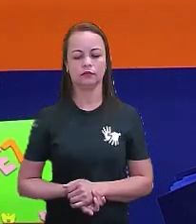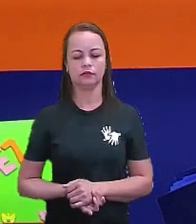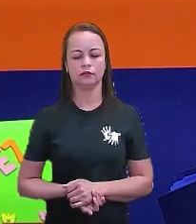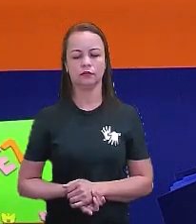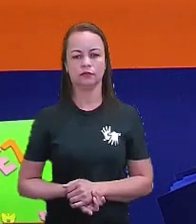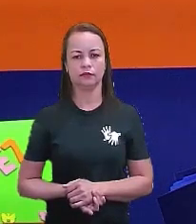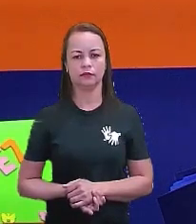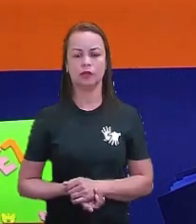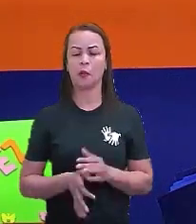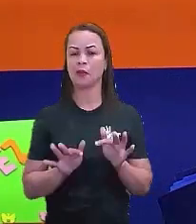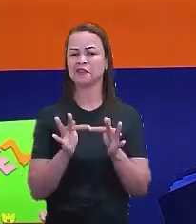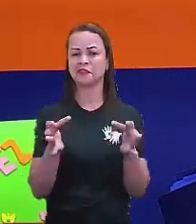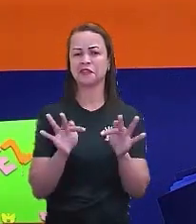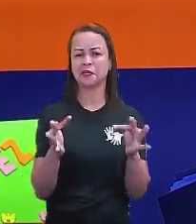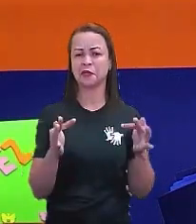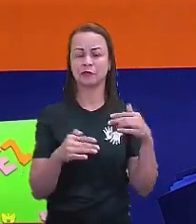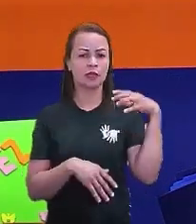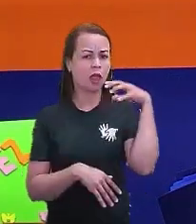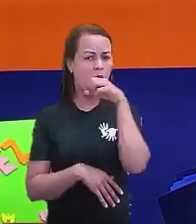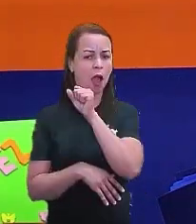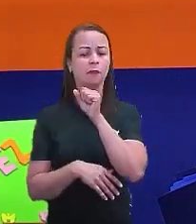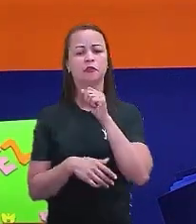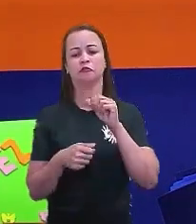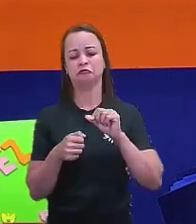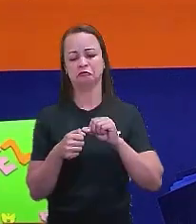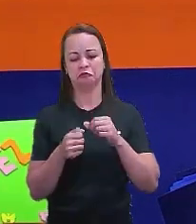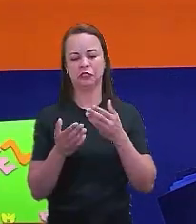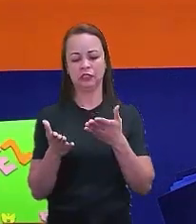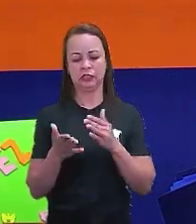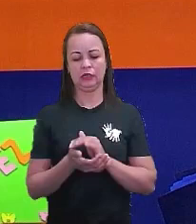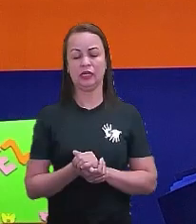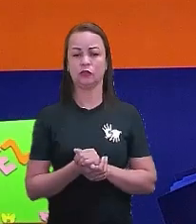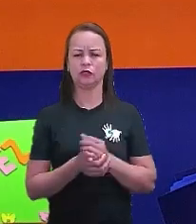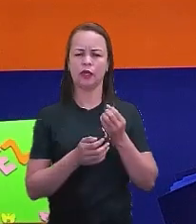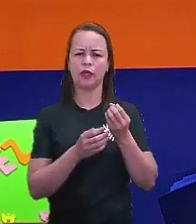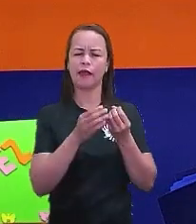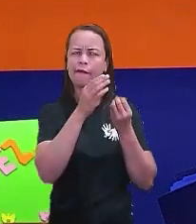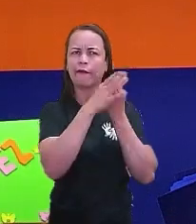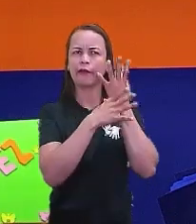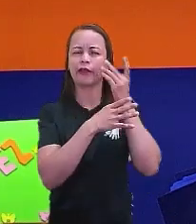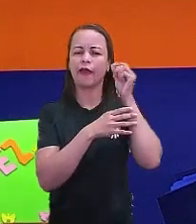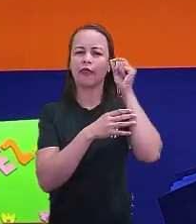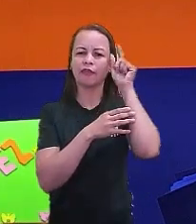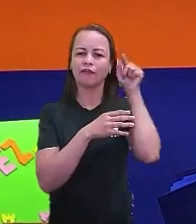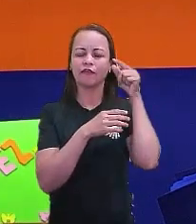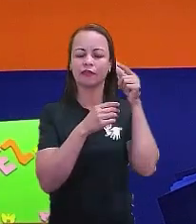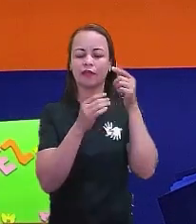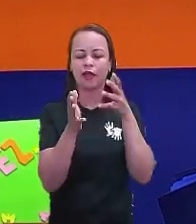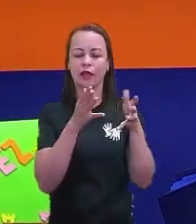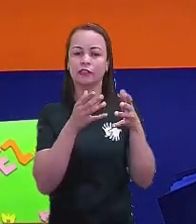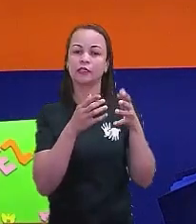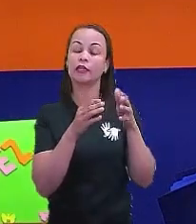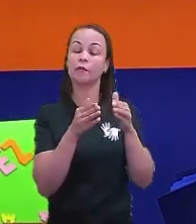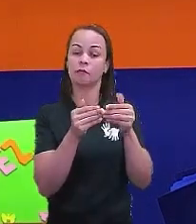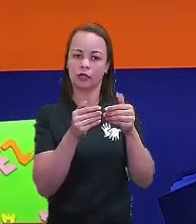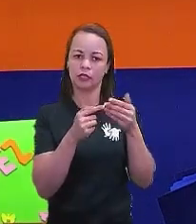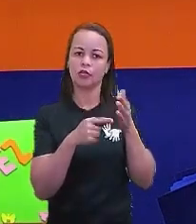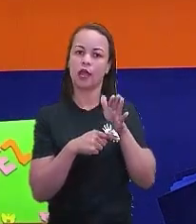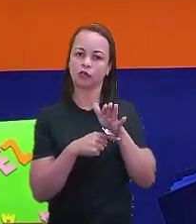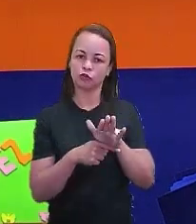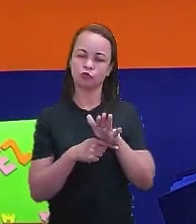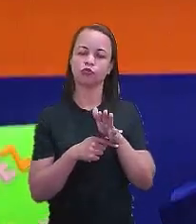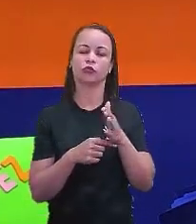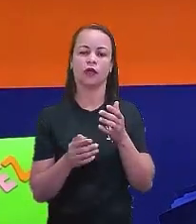É bem simples e rápido de fazer essa daqui. É só ter criatividade e, lógico, pedir ajuda a alguém, né, gente? Pra não fazer